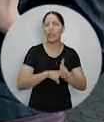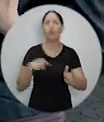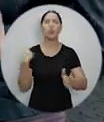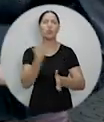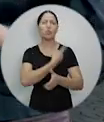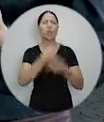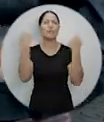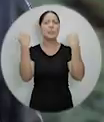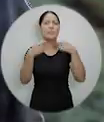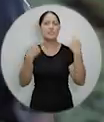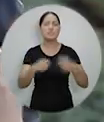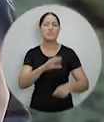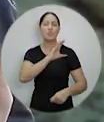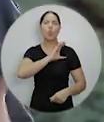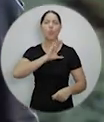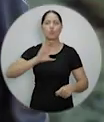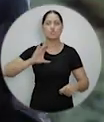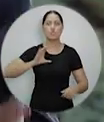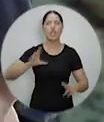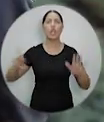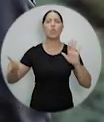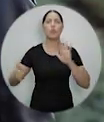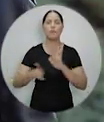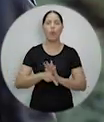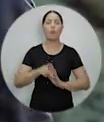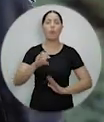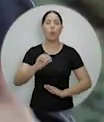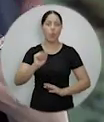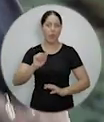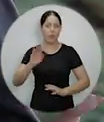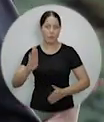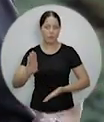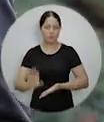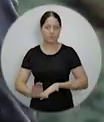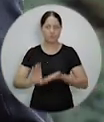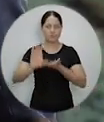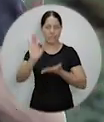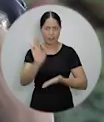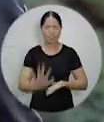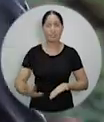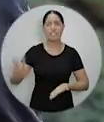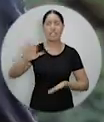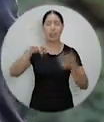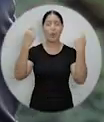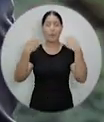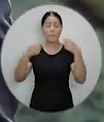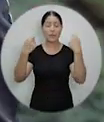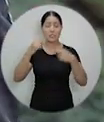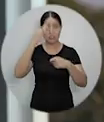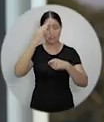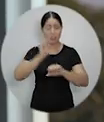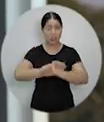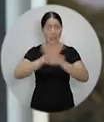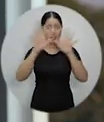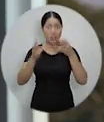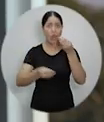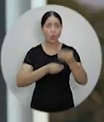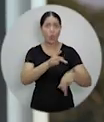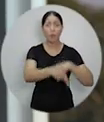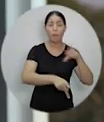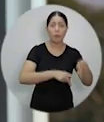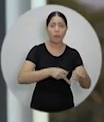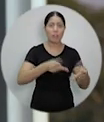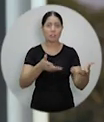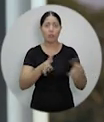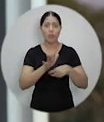função nossa, enquanto Conselho Federal, enquanto ordem dos advogados, é realmente ser o vetor da voz do cidadão. Como a OAB